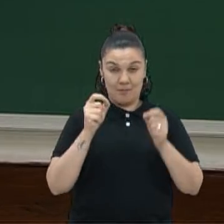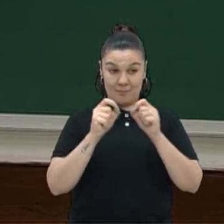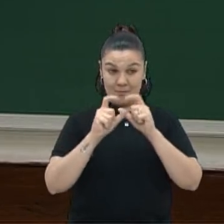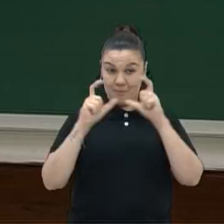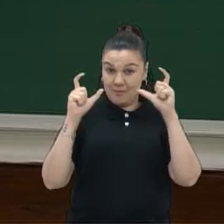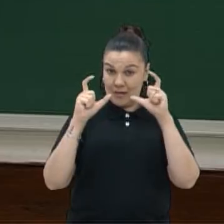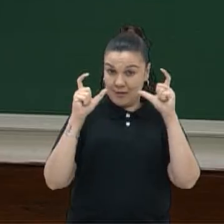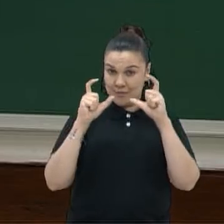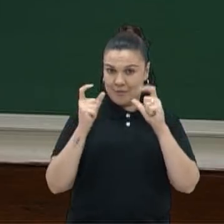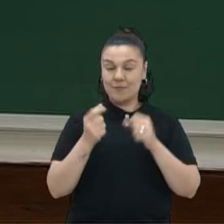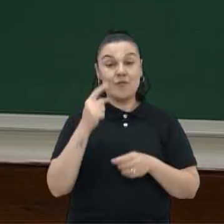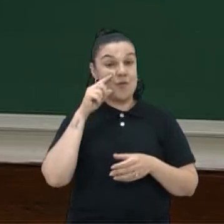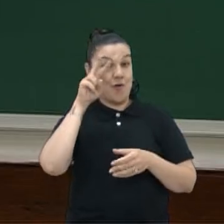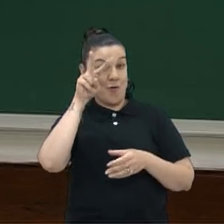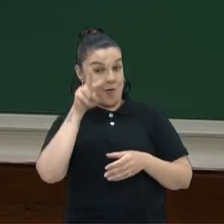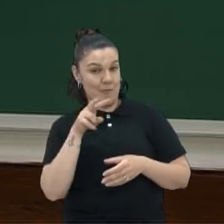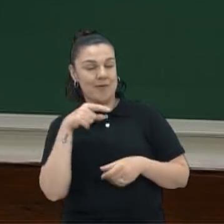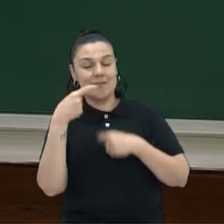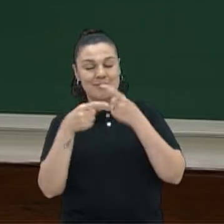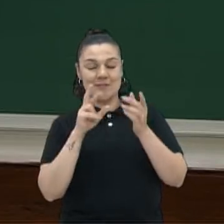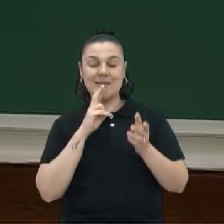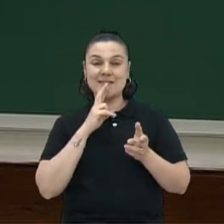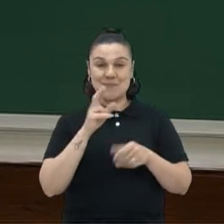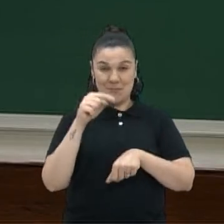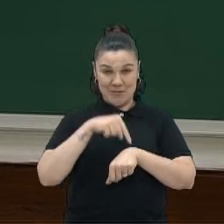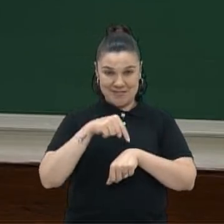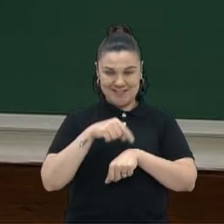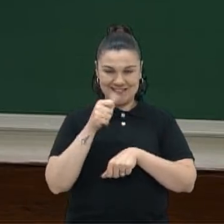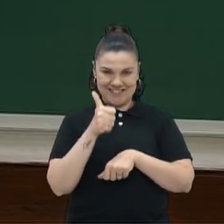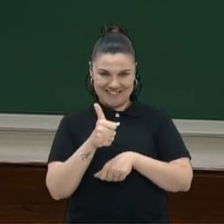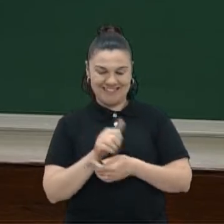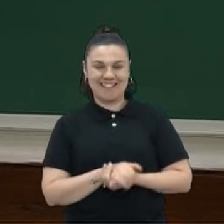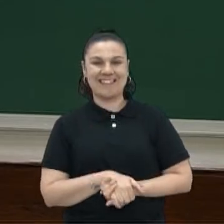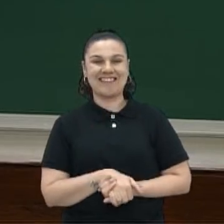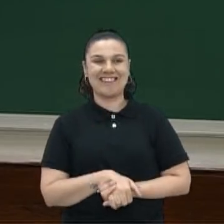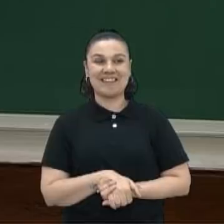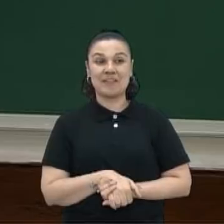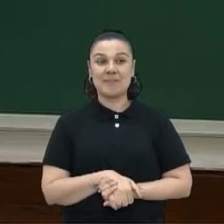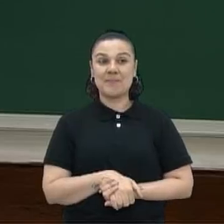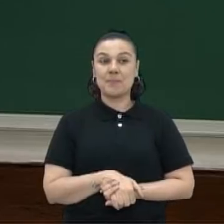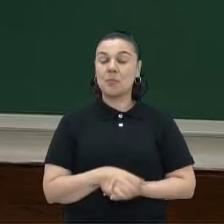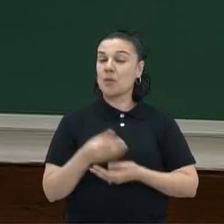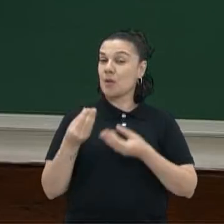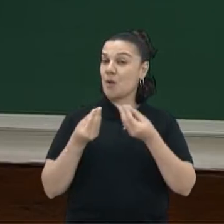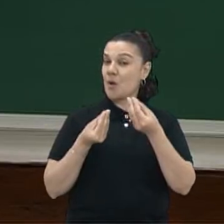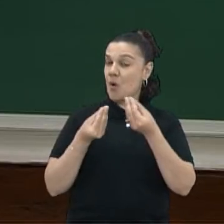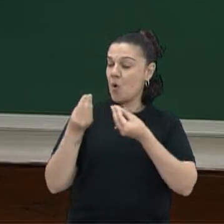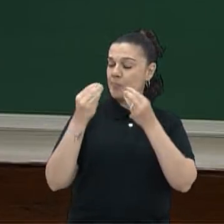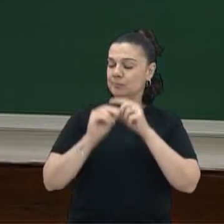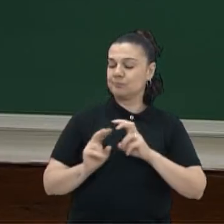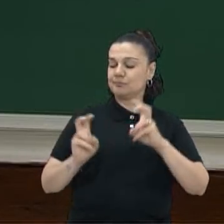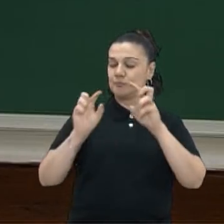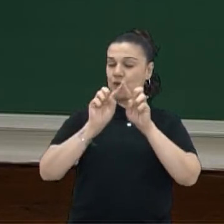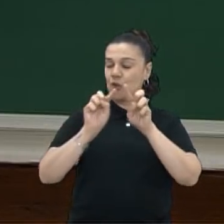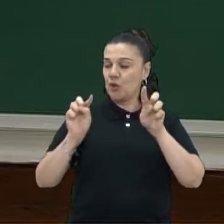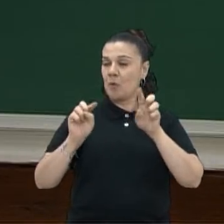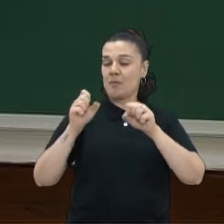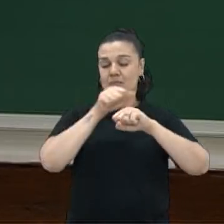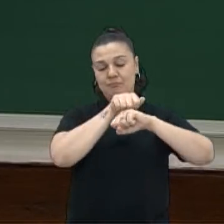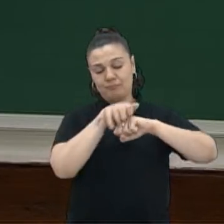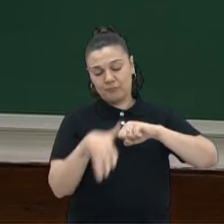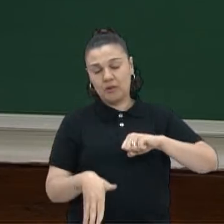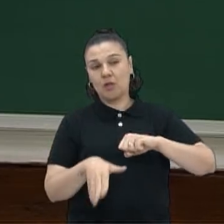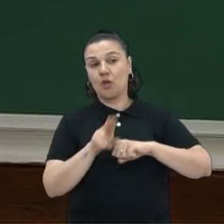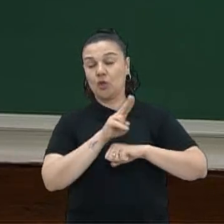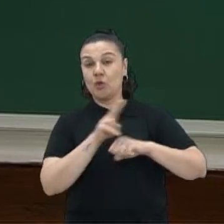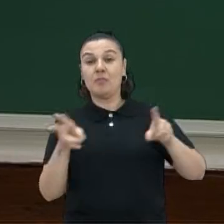atenção, que eu vou ler para você e depois eu vou dar um tempinho para você responder. Como é denominada a erosão